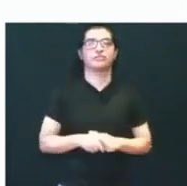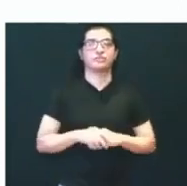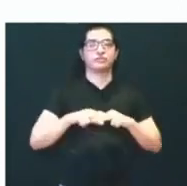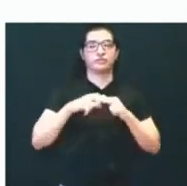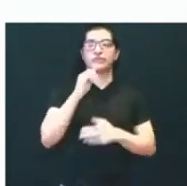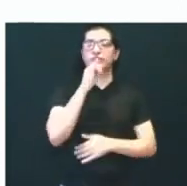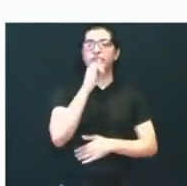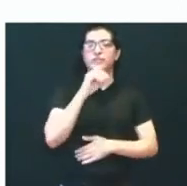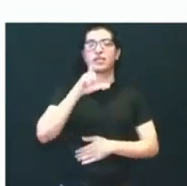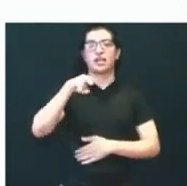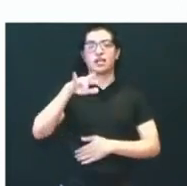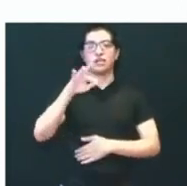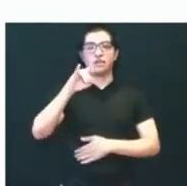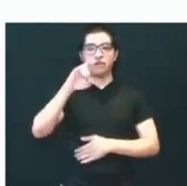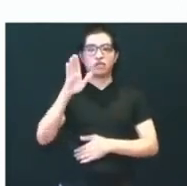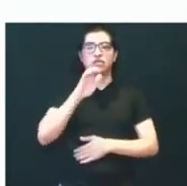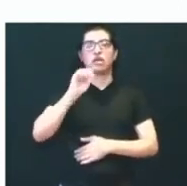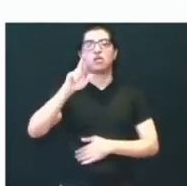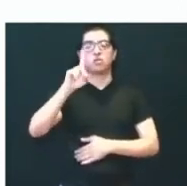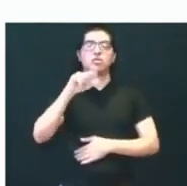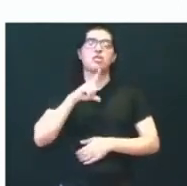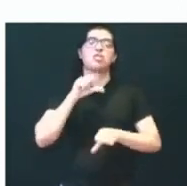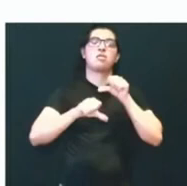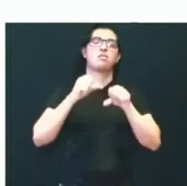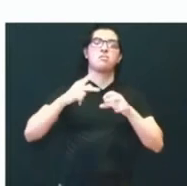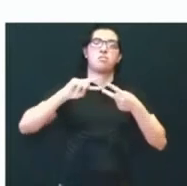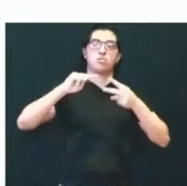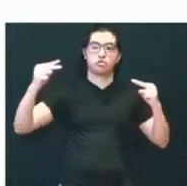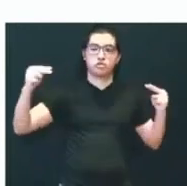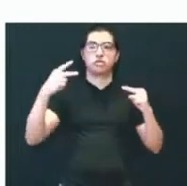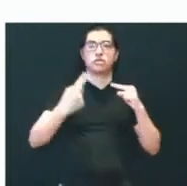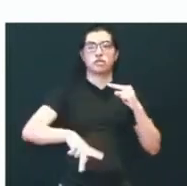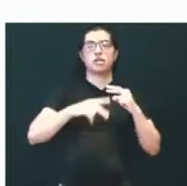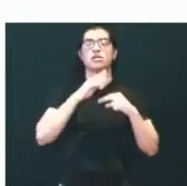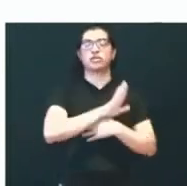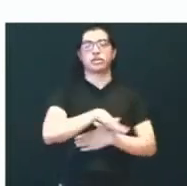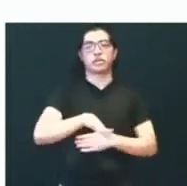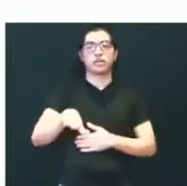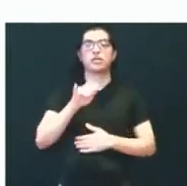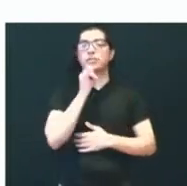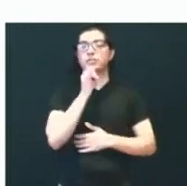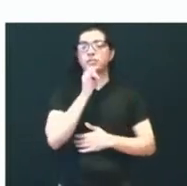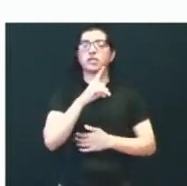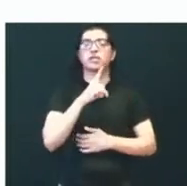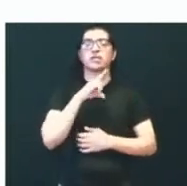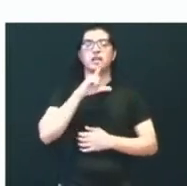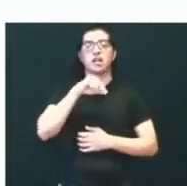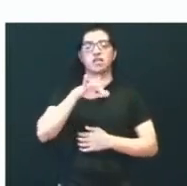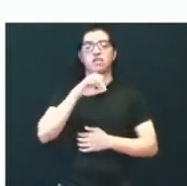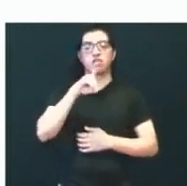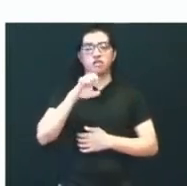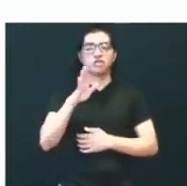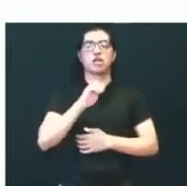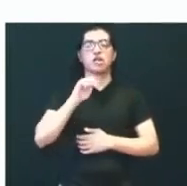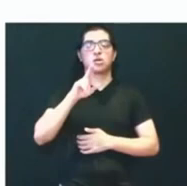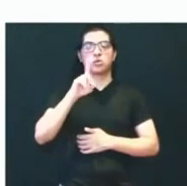linfóide aguda. A gente percebe que as alterações genéticas da leucemia da criança, da leucemia linfóide aguda da